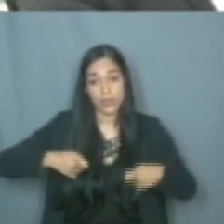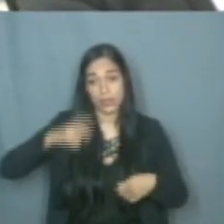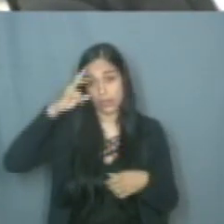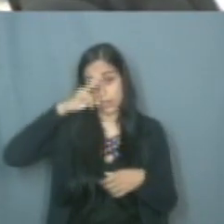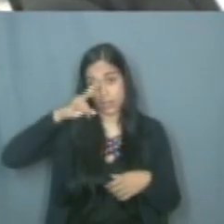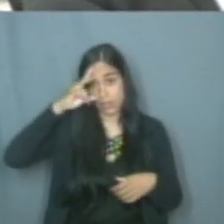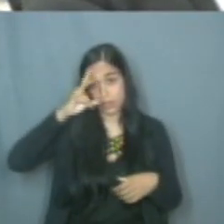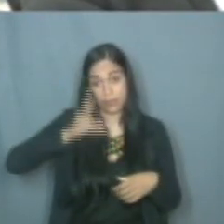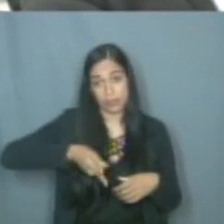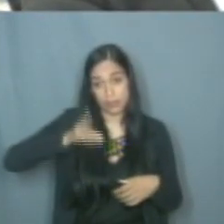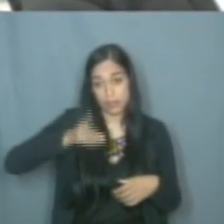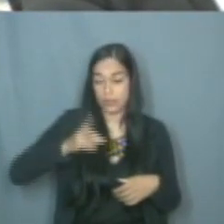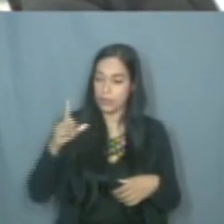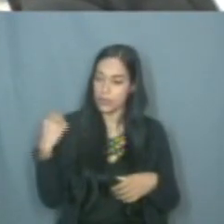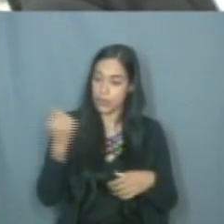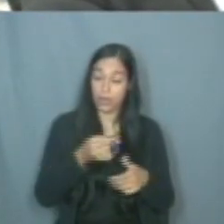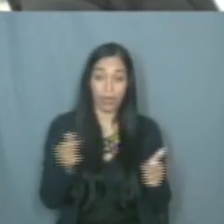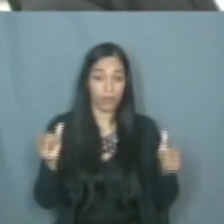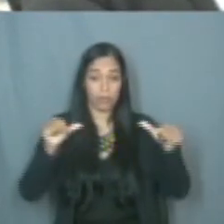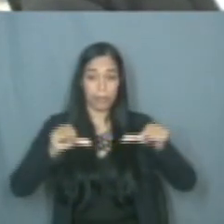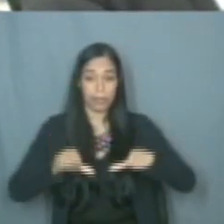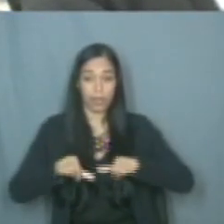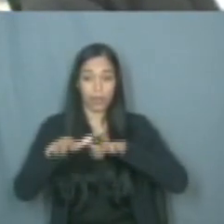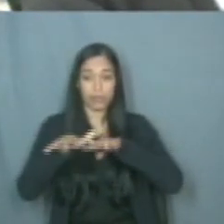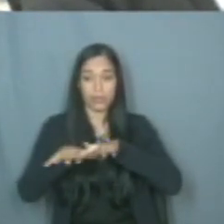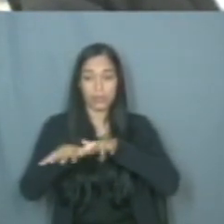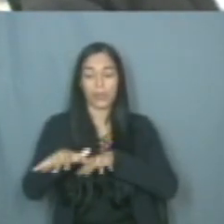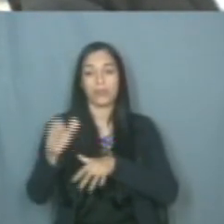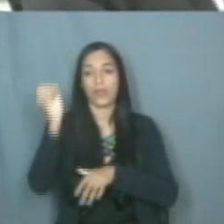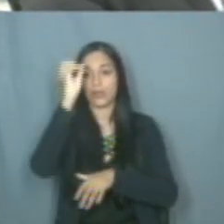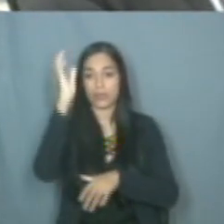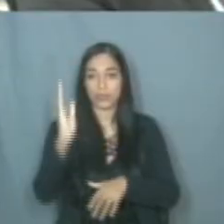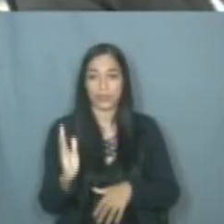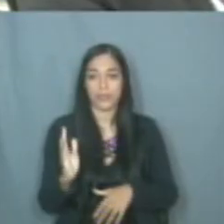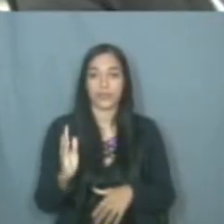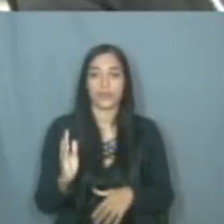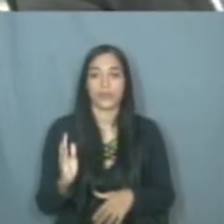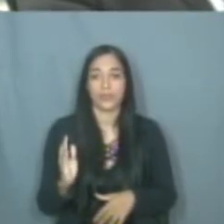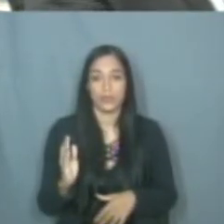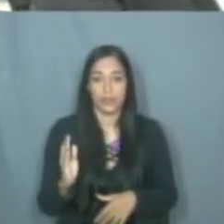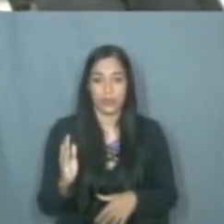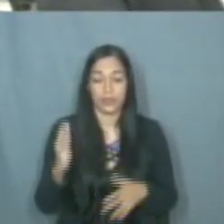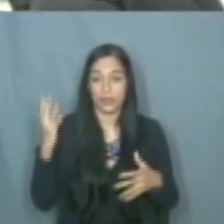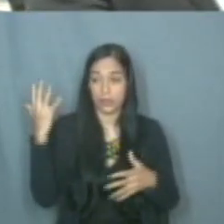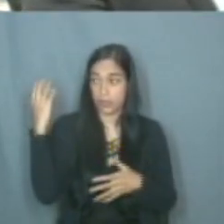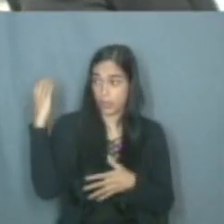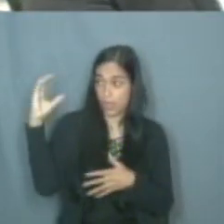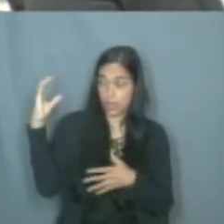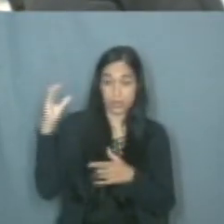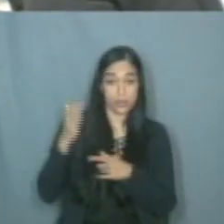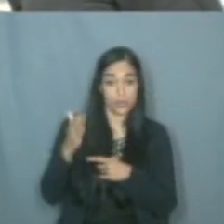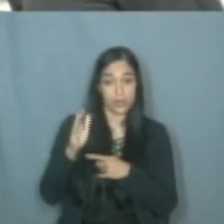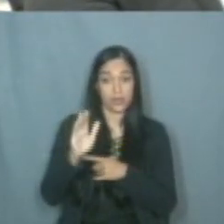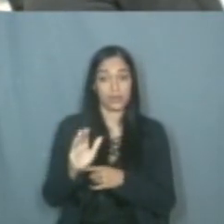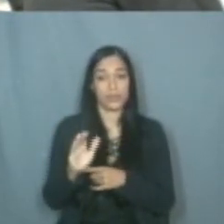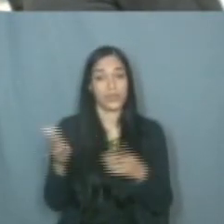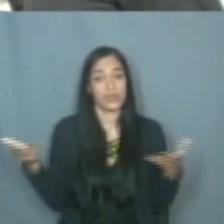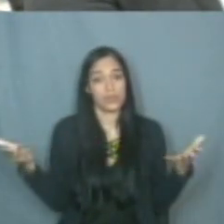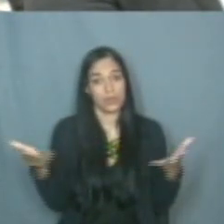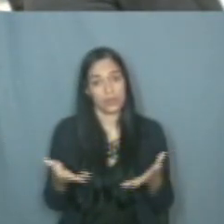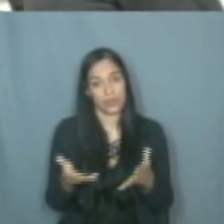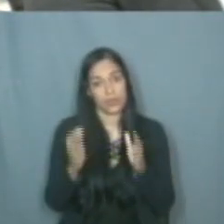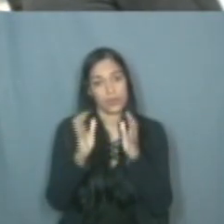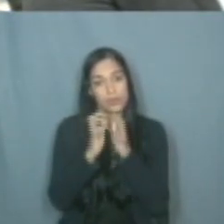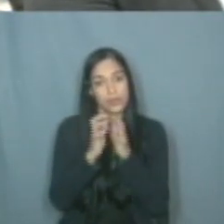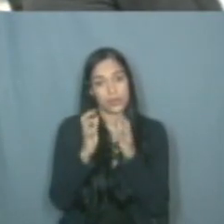nós estamos falando aqui do pior trânsito do país. É isso que a ciência aponta e mostra. Hoje o